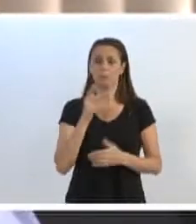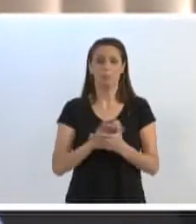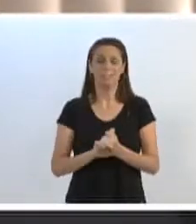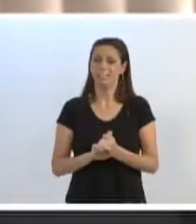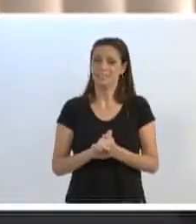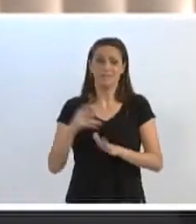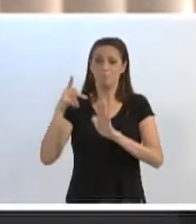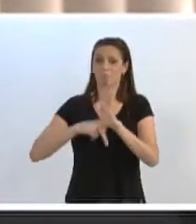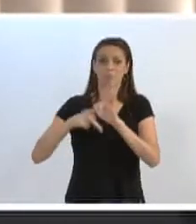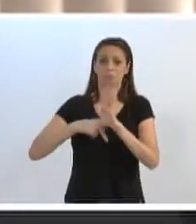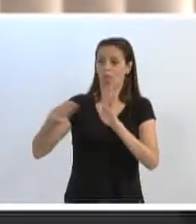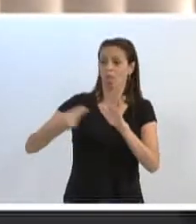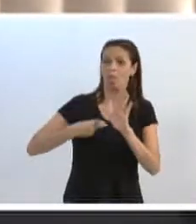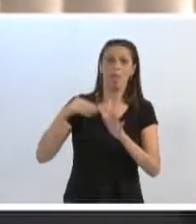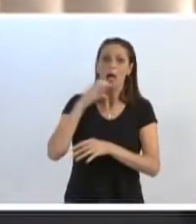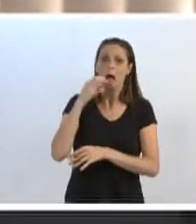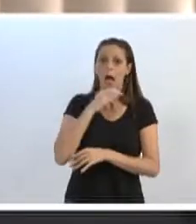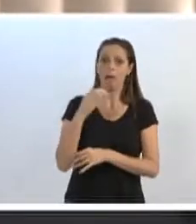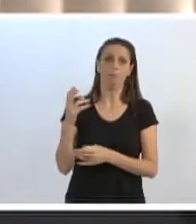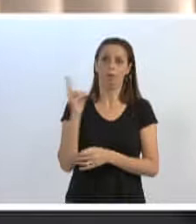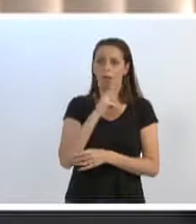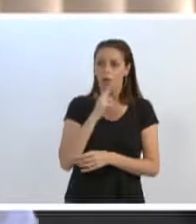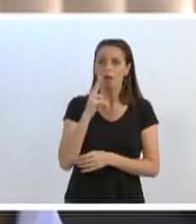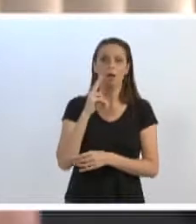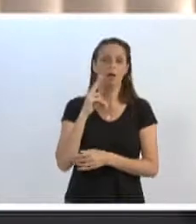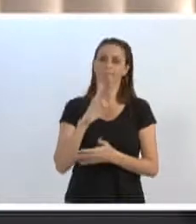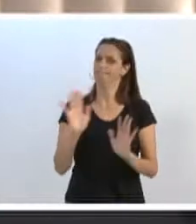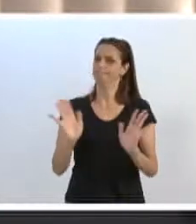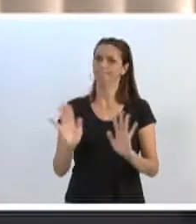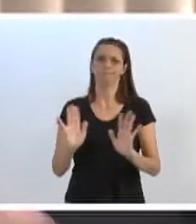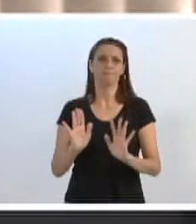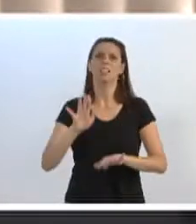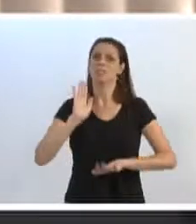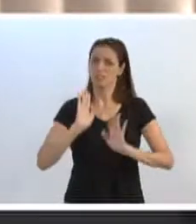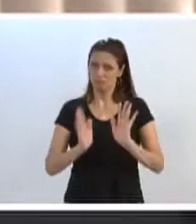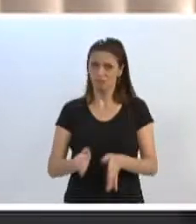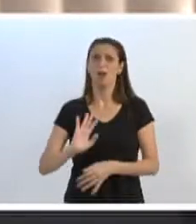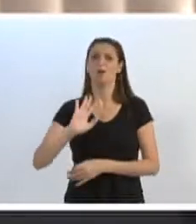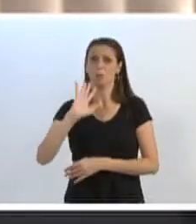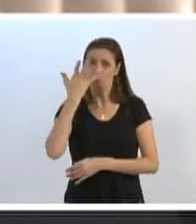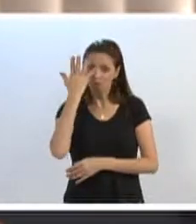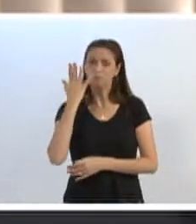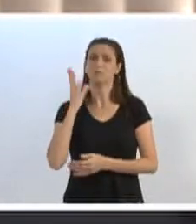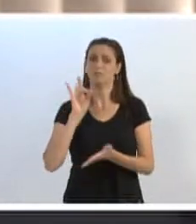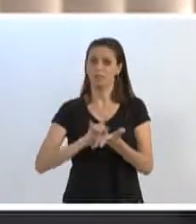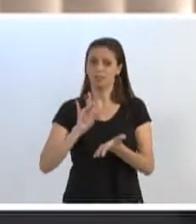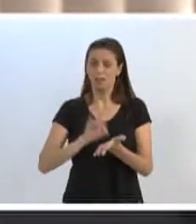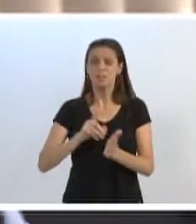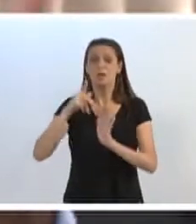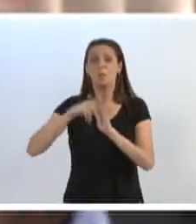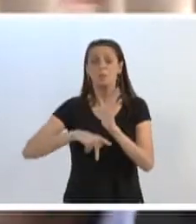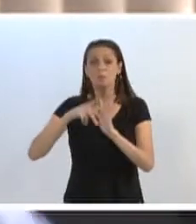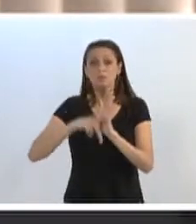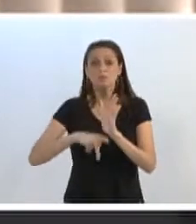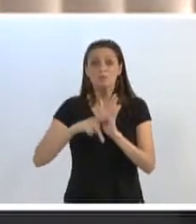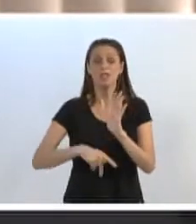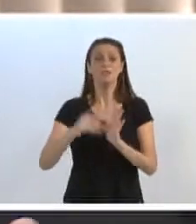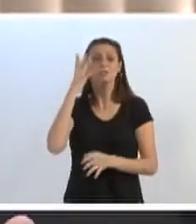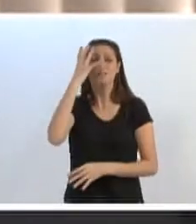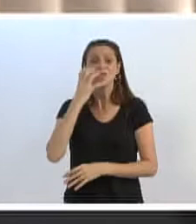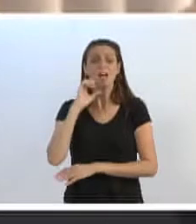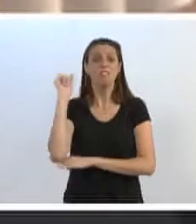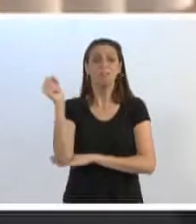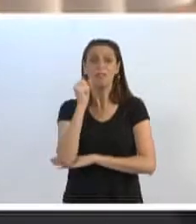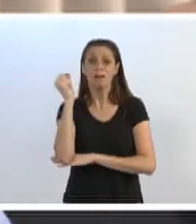questão dos projetos chegarem aqui em regime de urgência, muitas bombas chegarem nesta casa em regime de urgência, né, em tempo que nem sequer nós, vereadores,